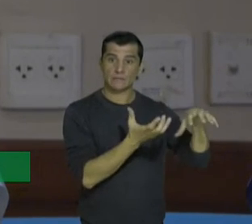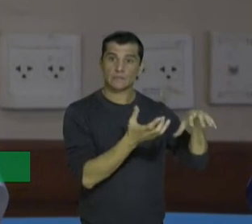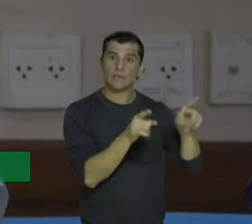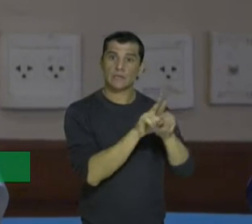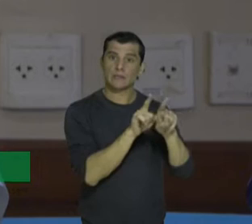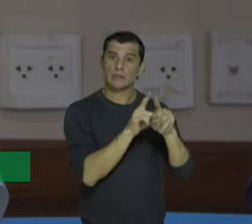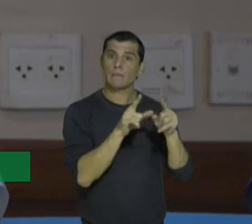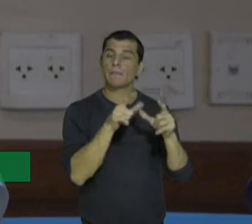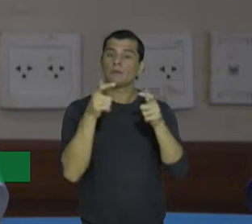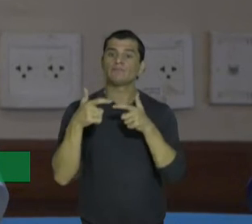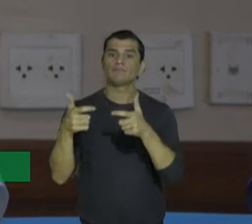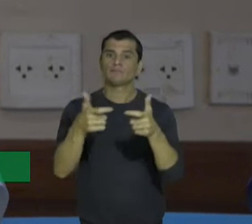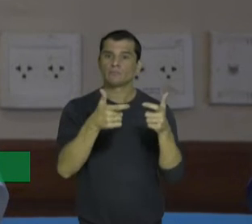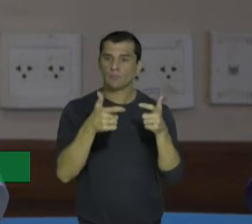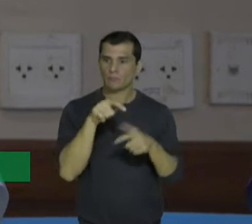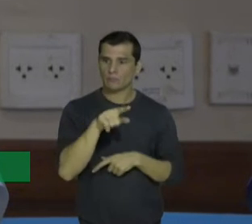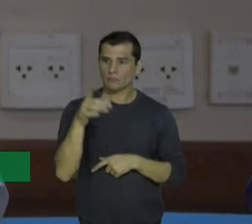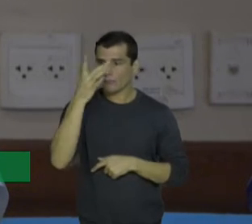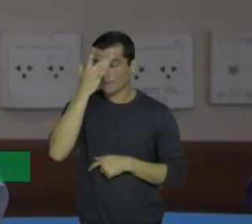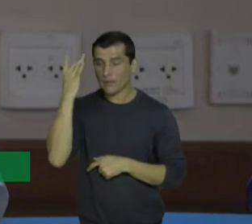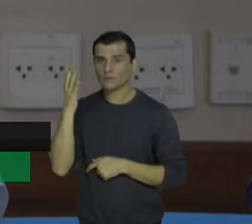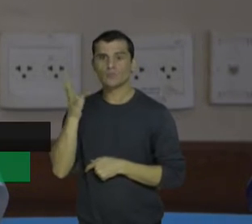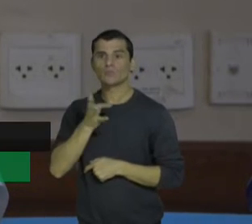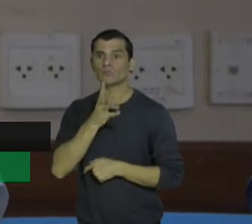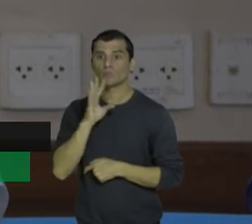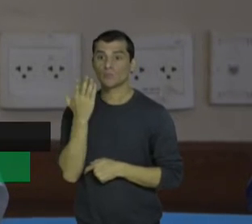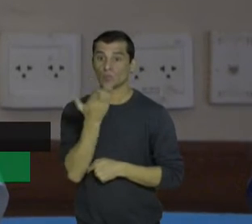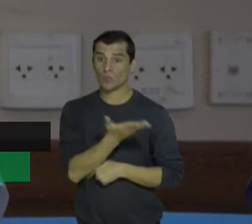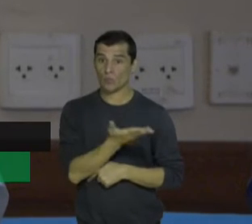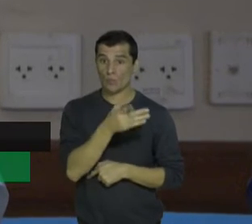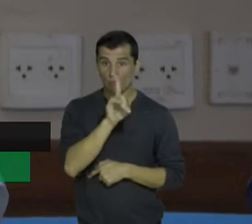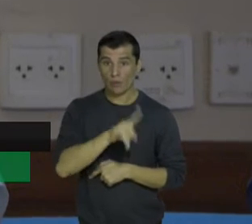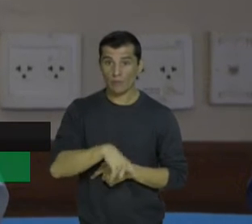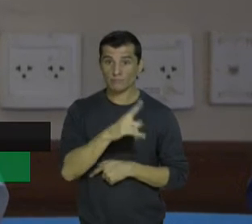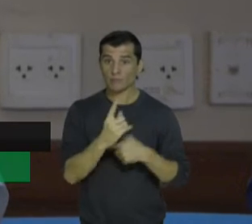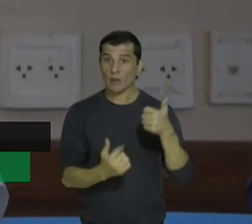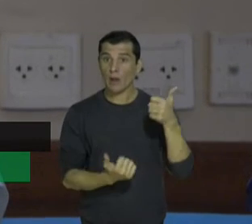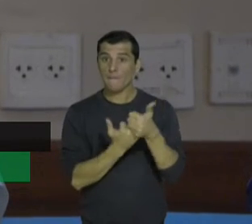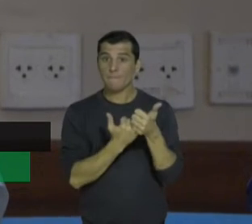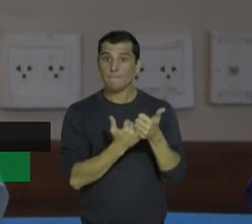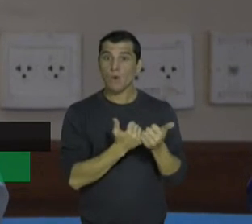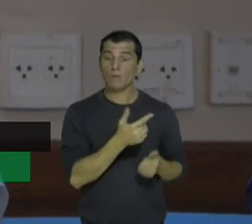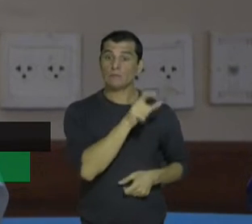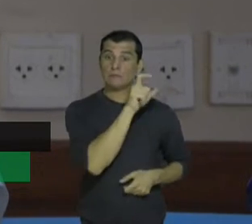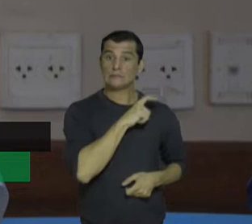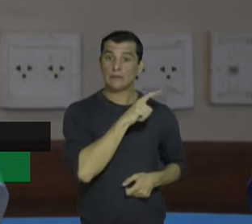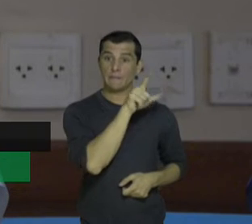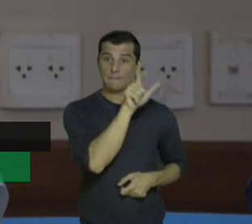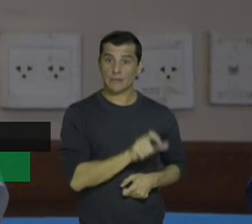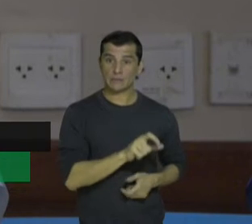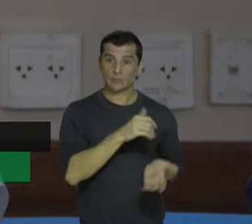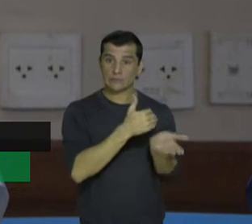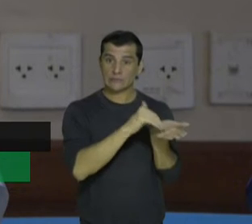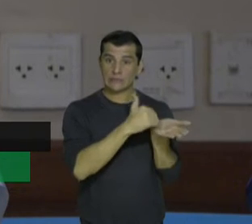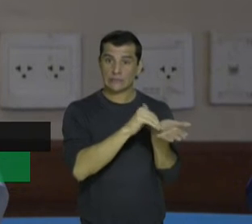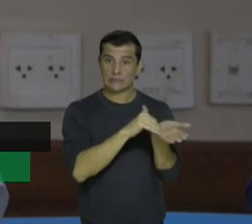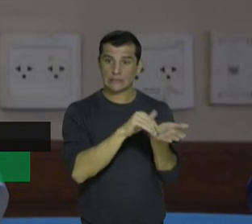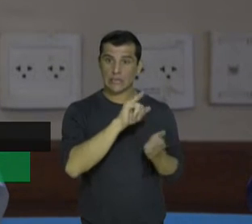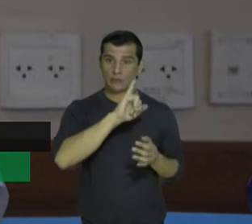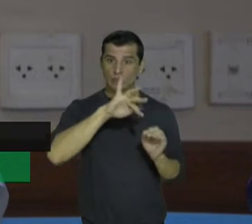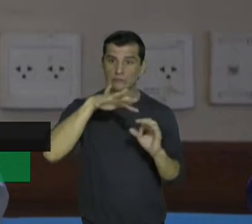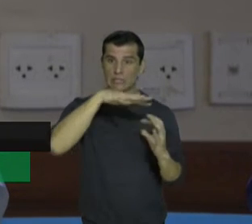extremamente conhecido é o braço direito do secretário de relações internacionais do Estado de São Paulo